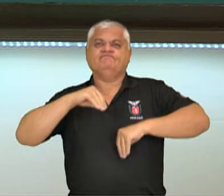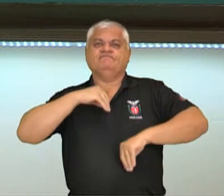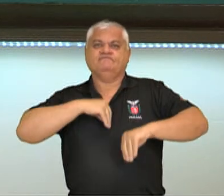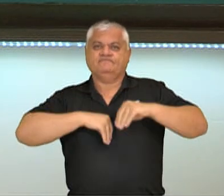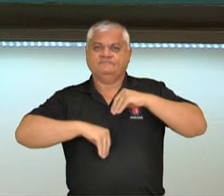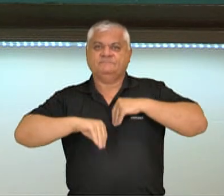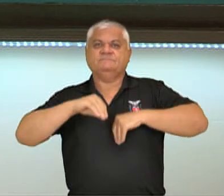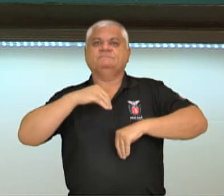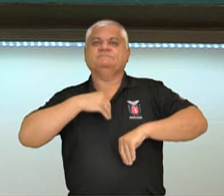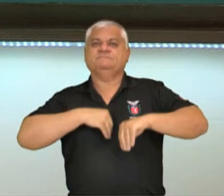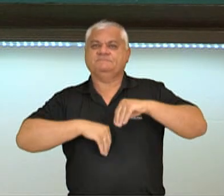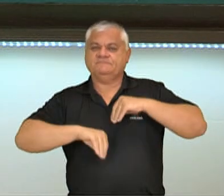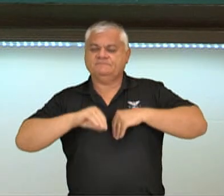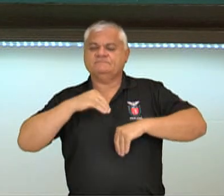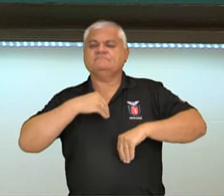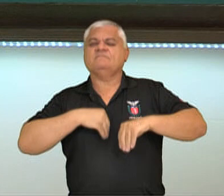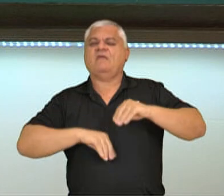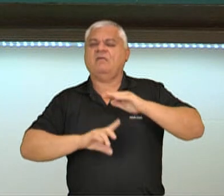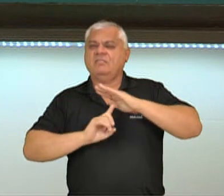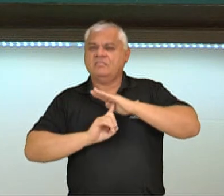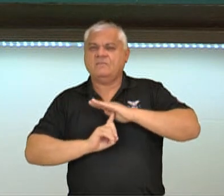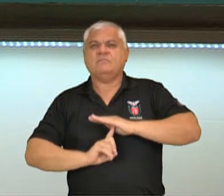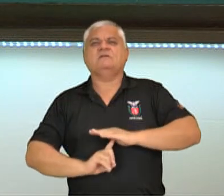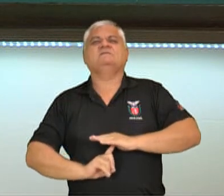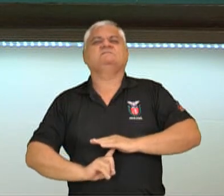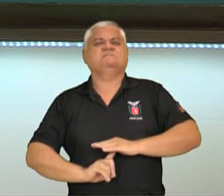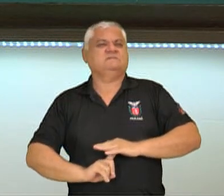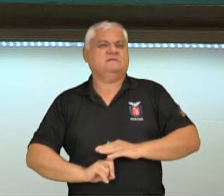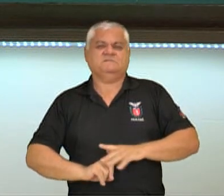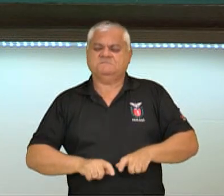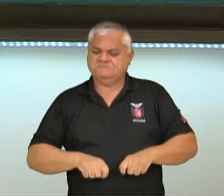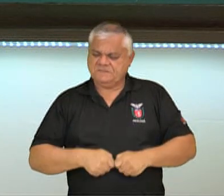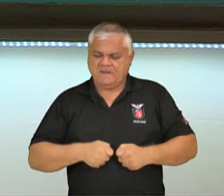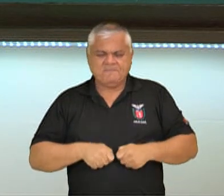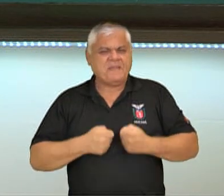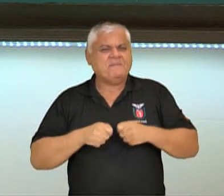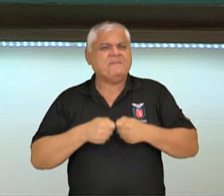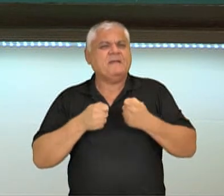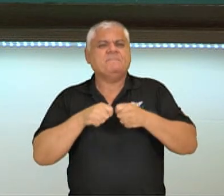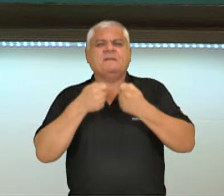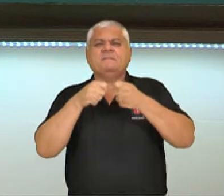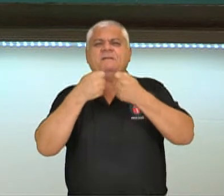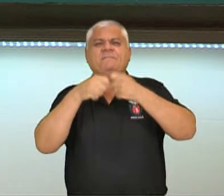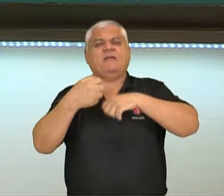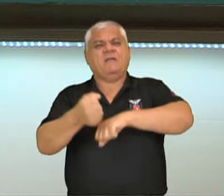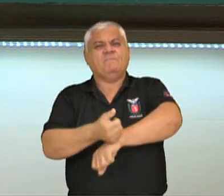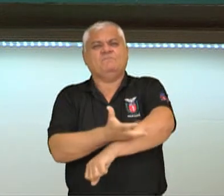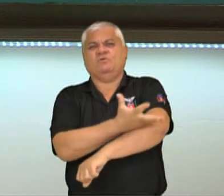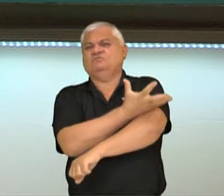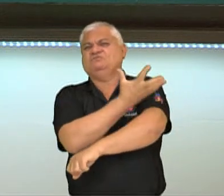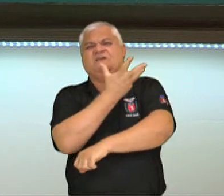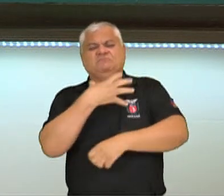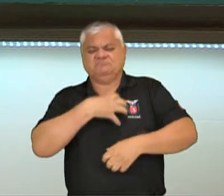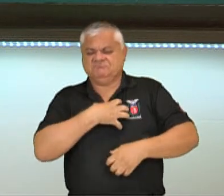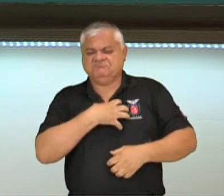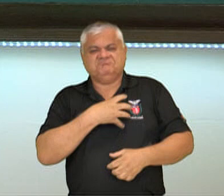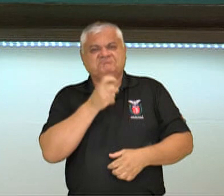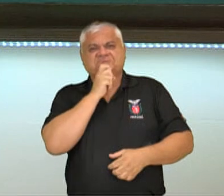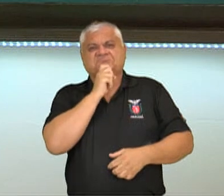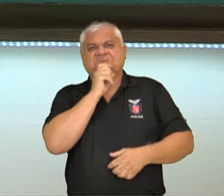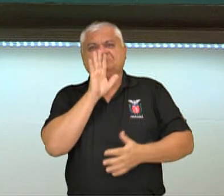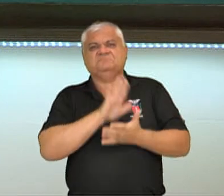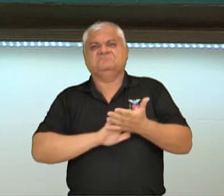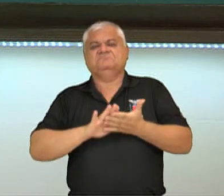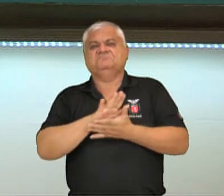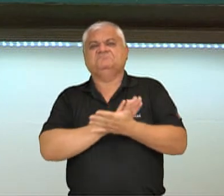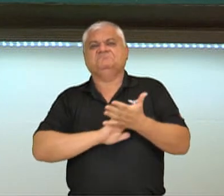vejam que a depressão praticamente acaba com todas as emoções do corpo. O corpo parece que não está sentindo nada. A gente